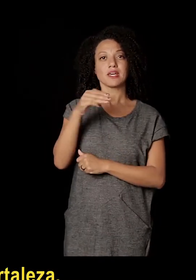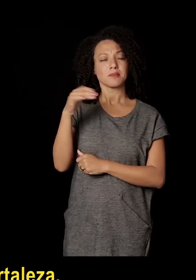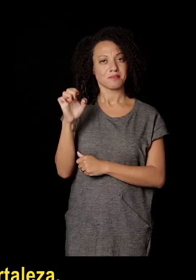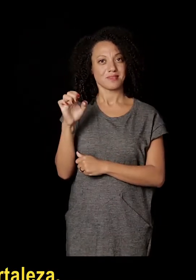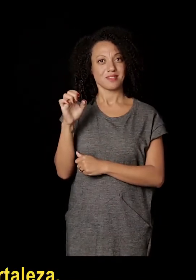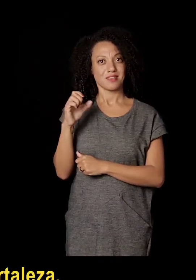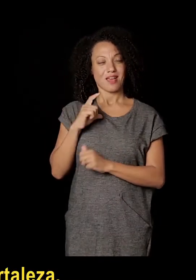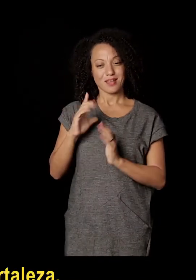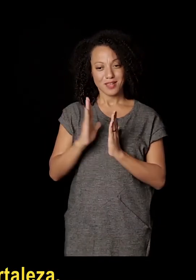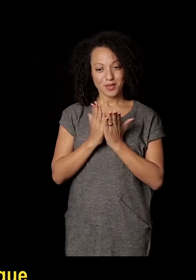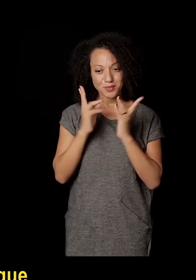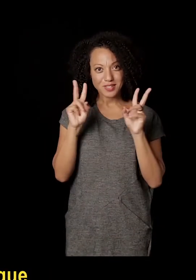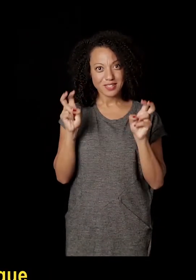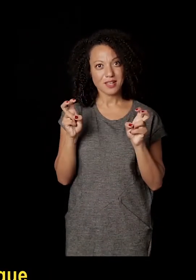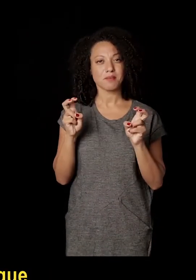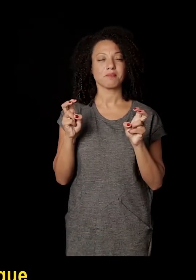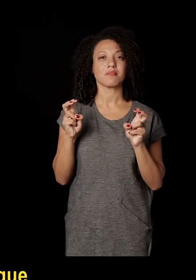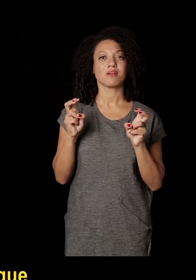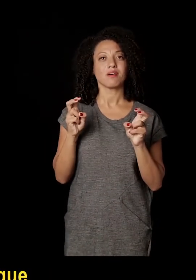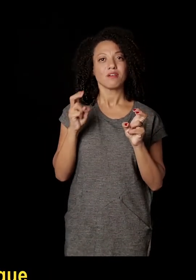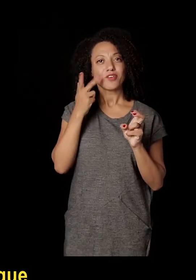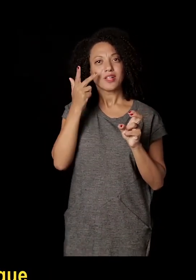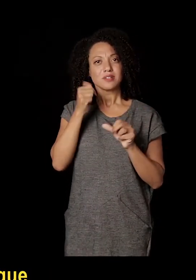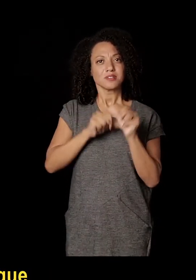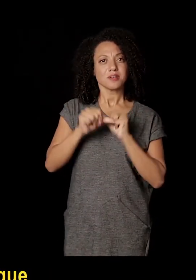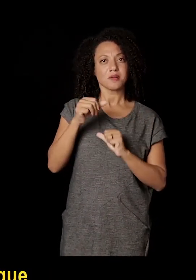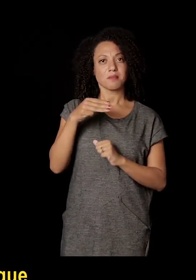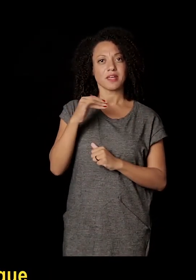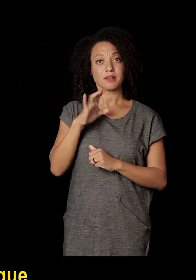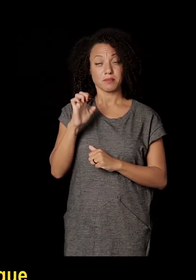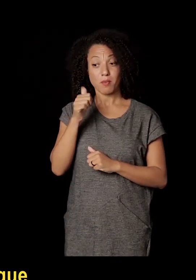meu tema. Eu tive uma antropóloga que me ajudou